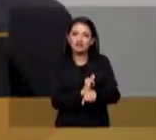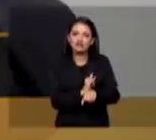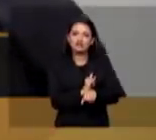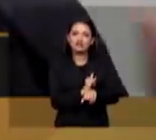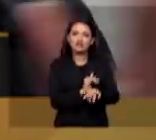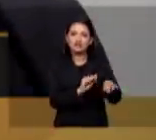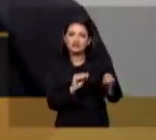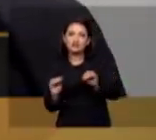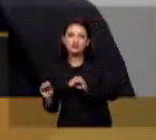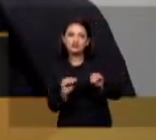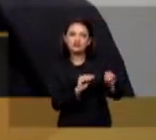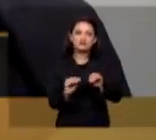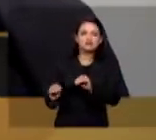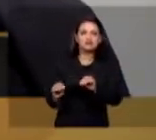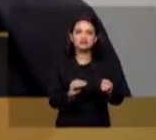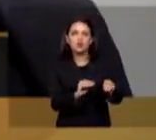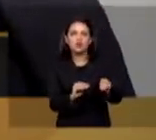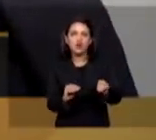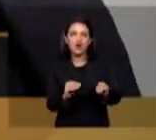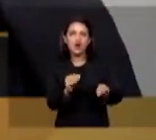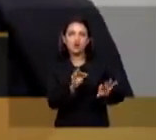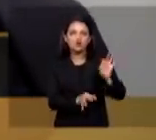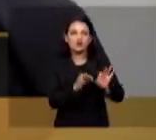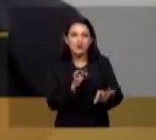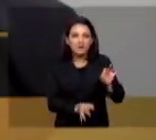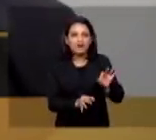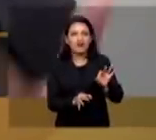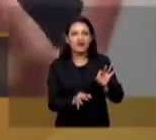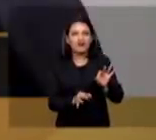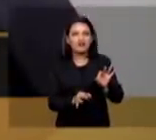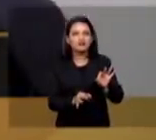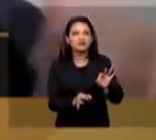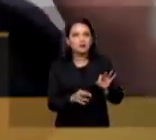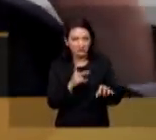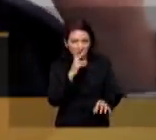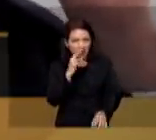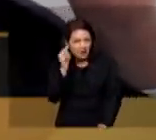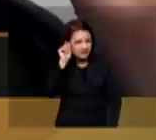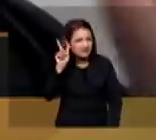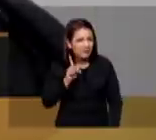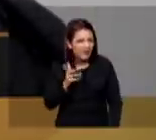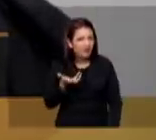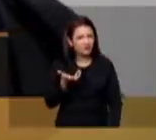um jogo de falsos espertos. Isso não é bom. Não é bom.